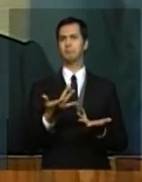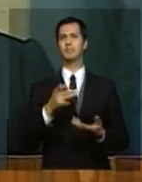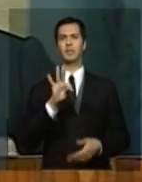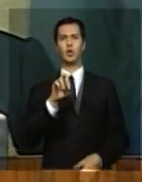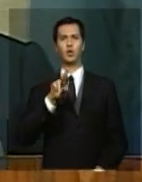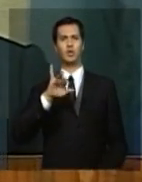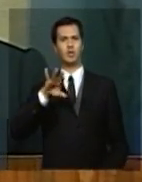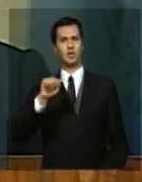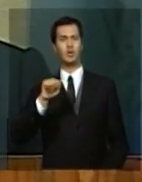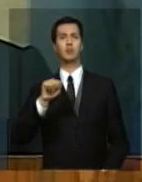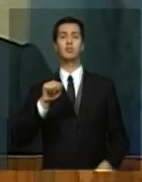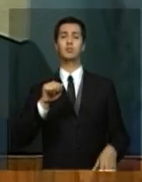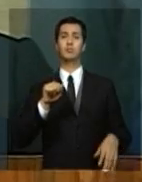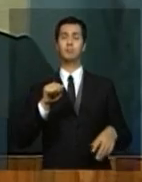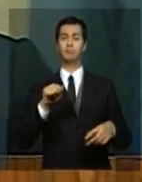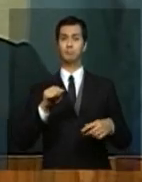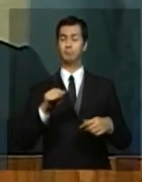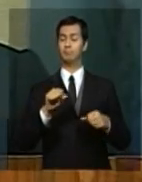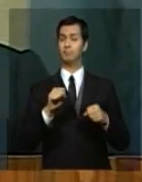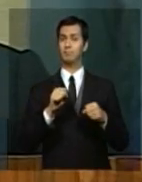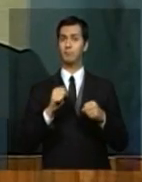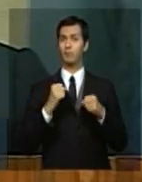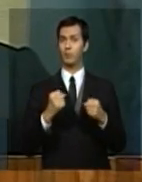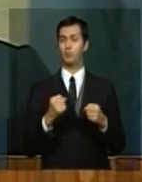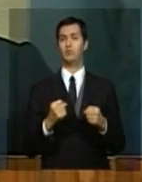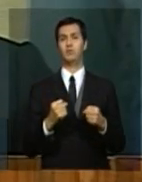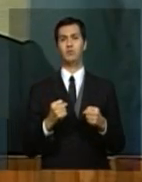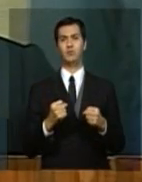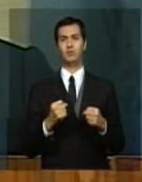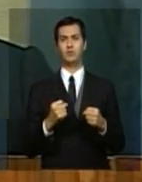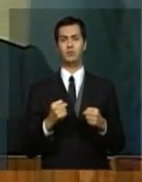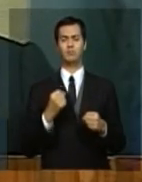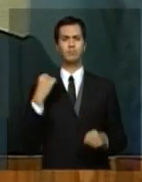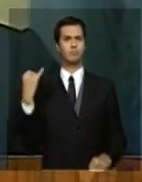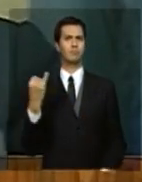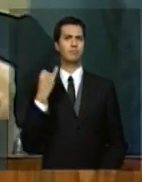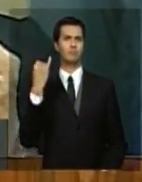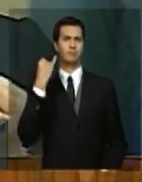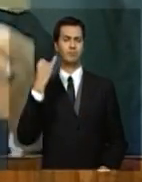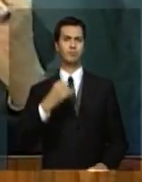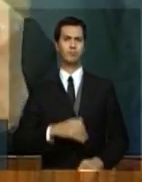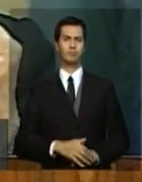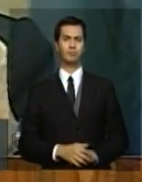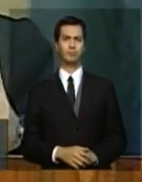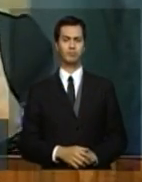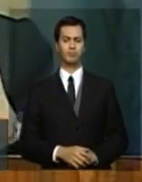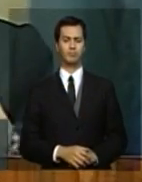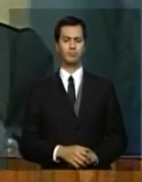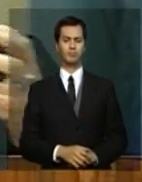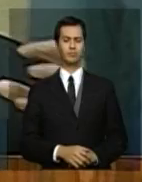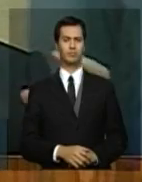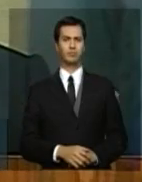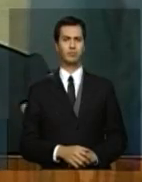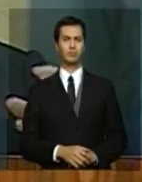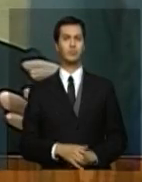teórica muito muito importante que está na